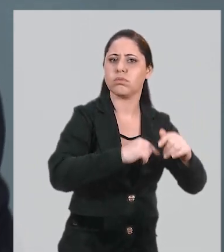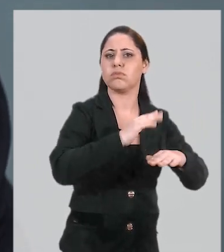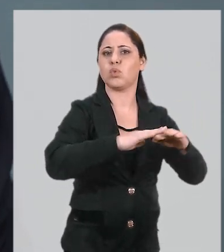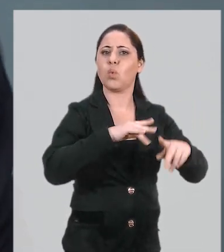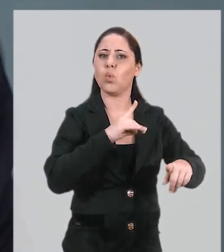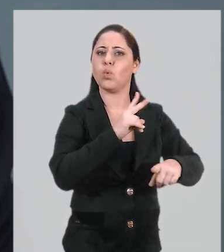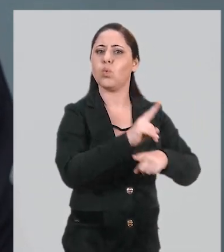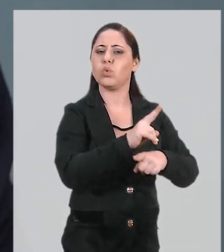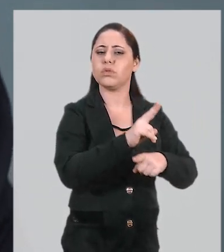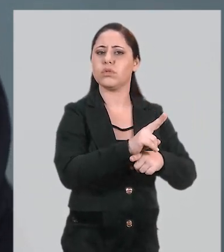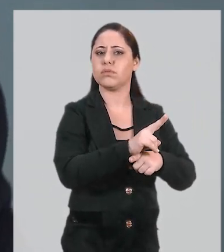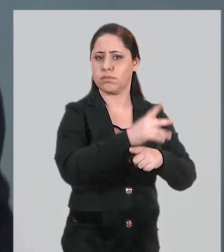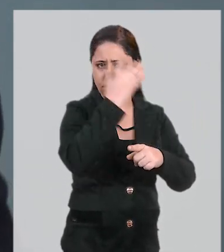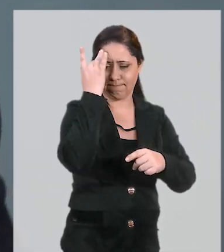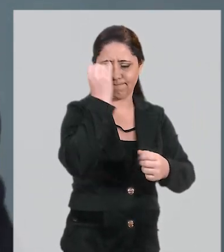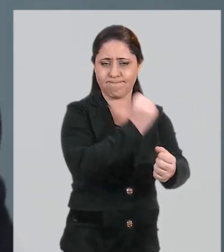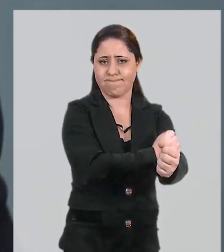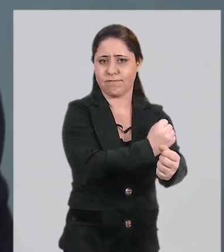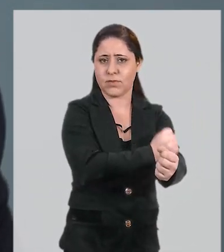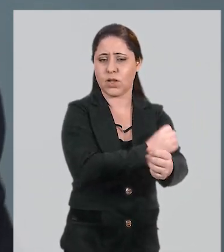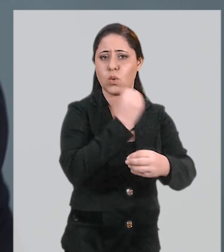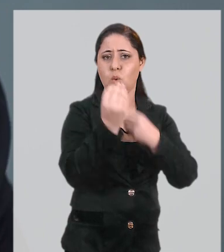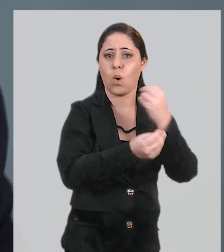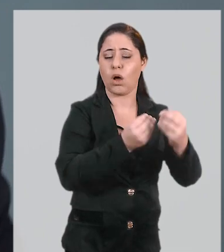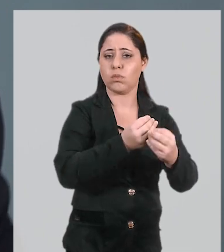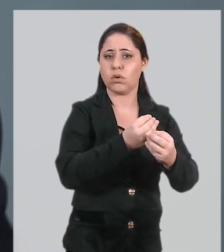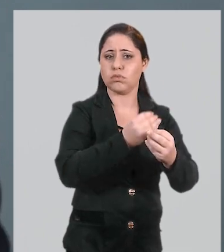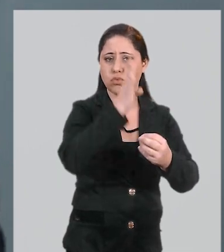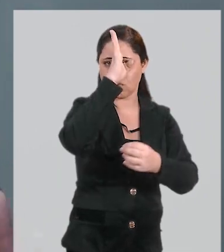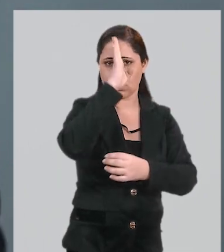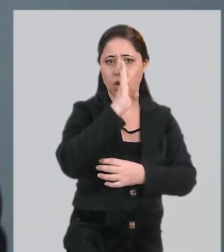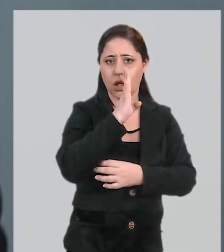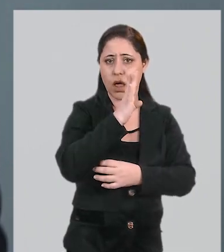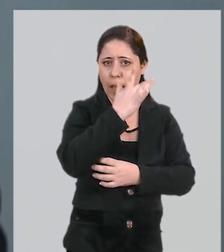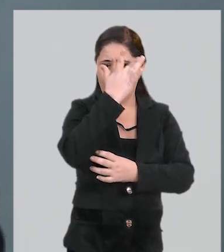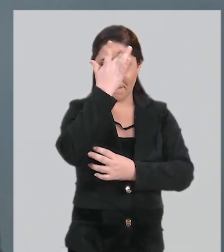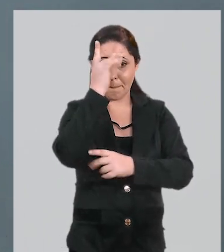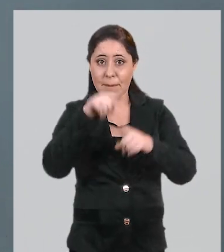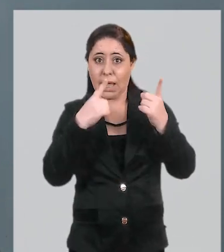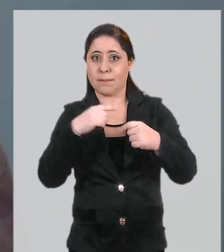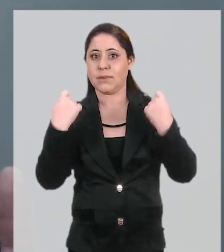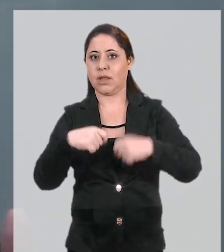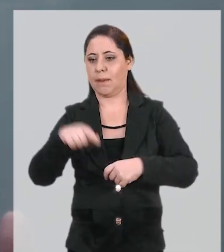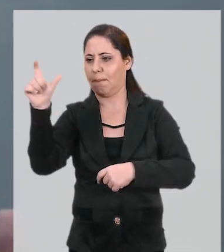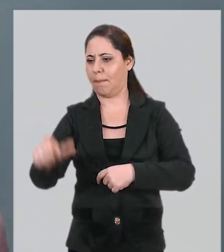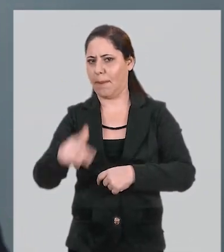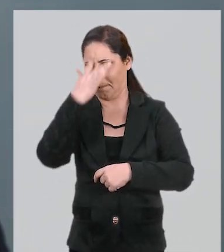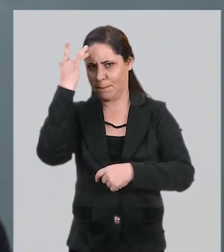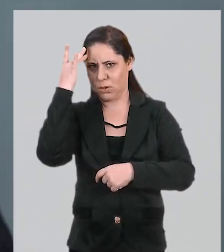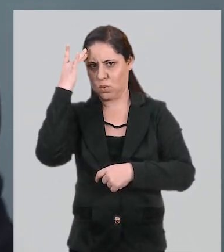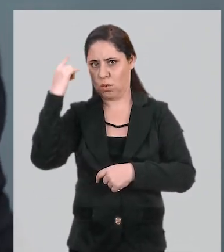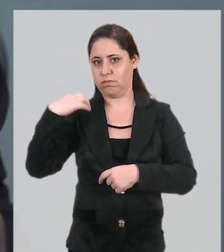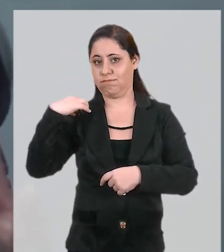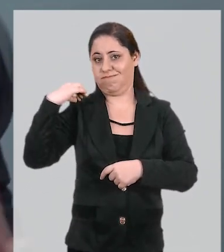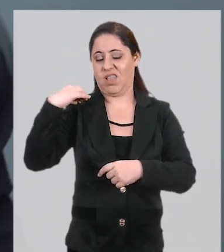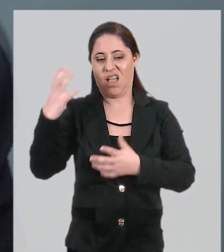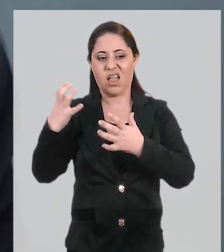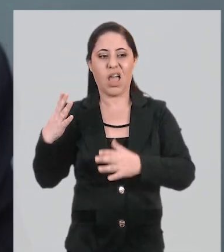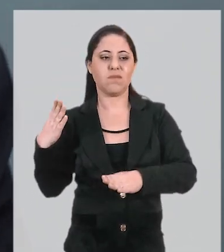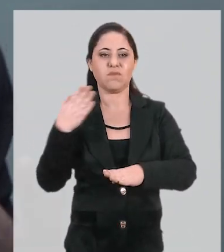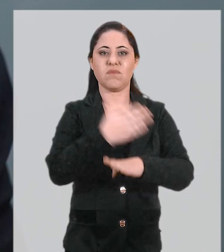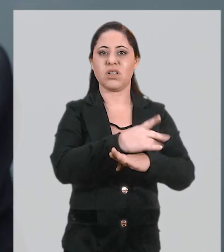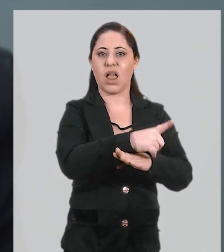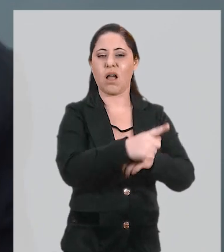as casas terapêuticas do Mato Grosso do Sul, são de maneira voluntária. O cidadão tem que querer se internar, se